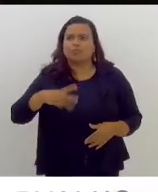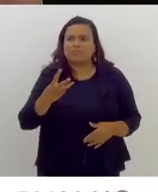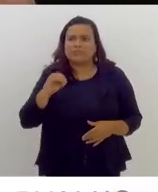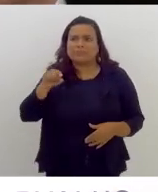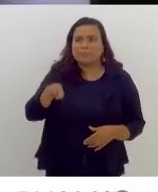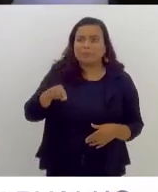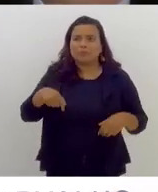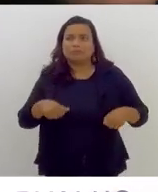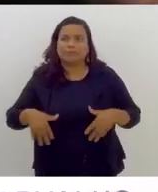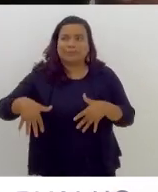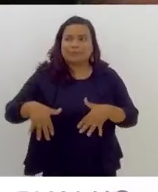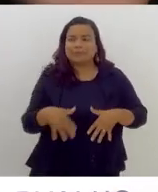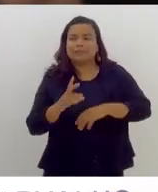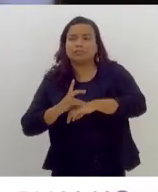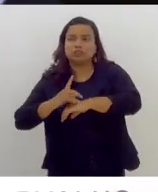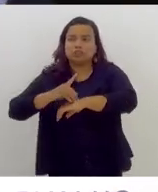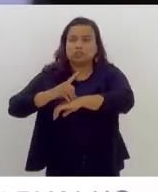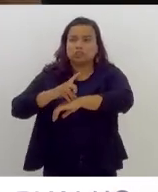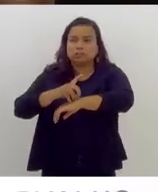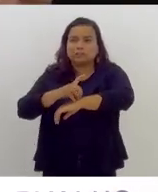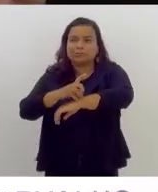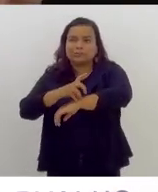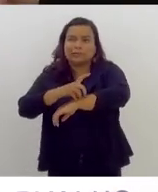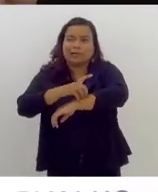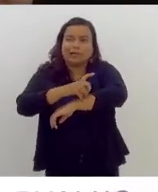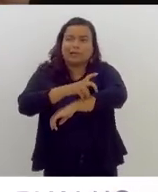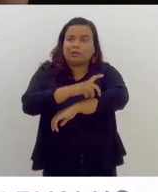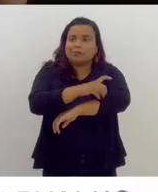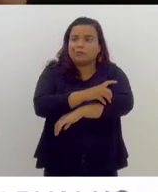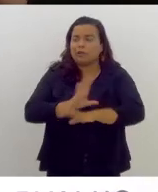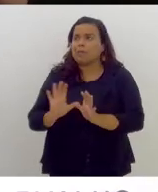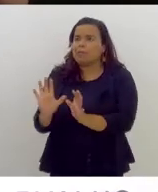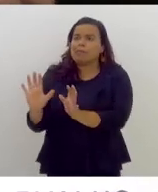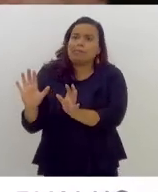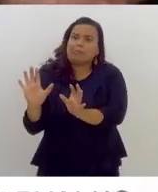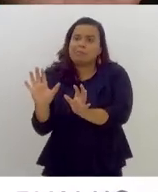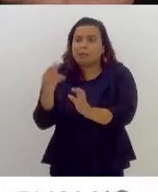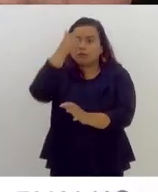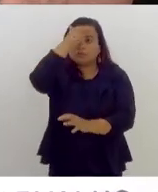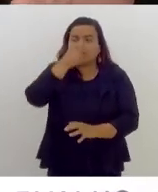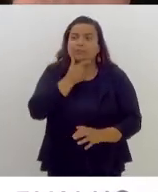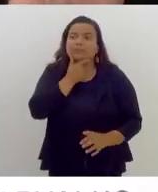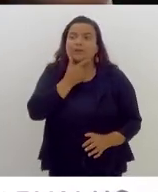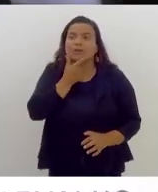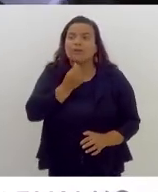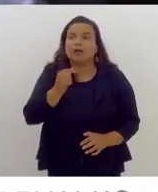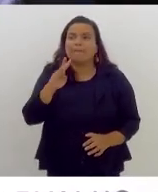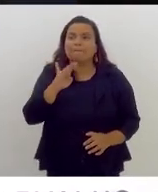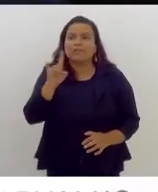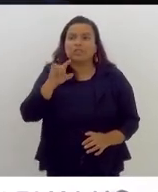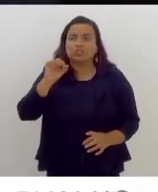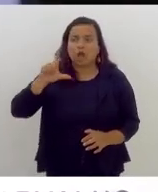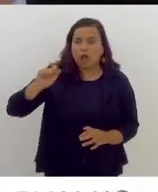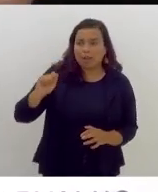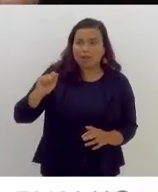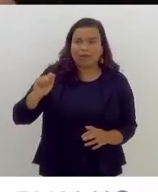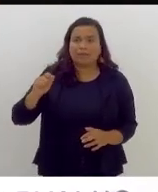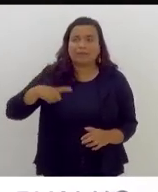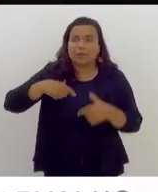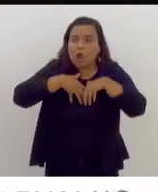empurrando um dinossauro enorme com a cara do Brizola e no corpo do dinossauro escrito